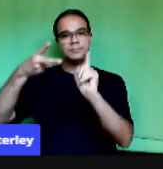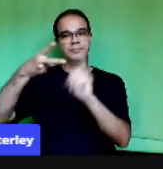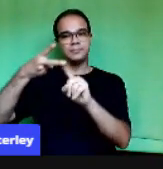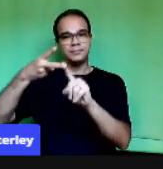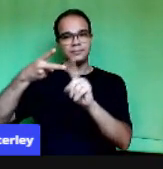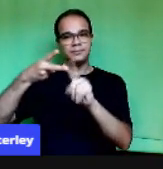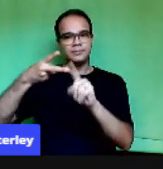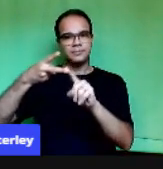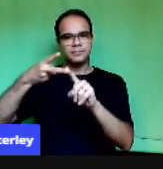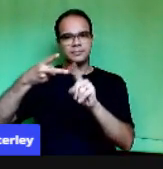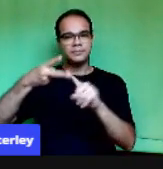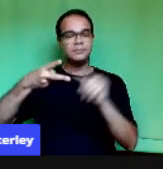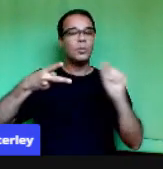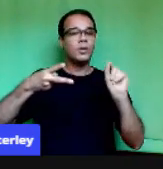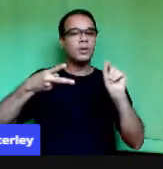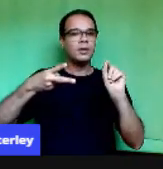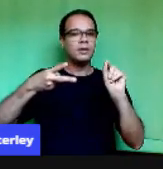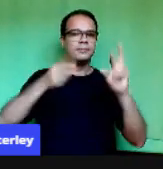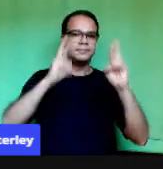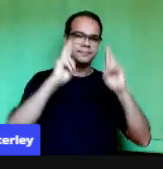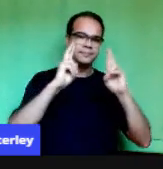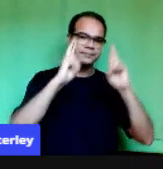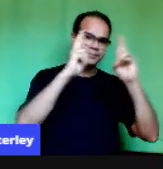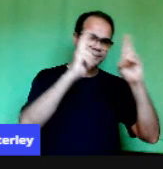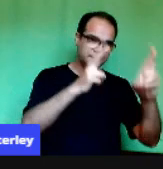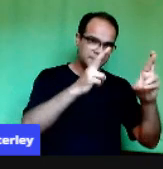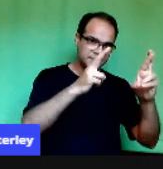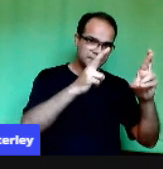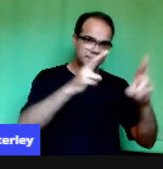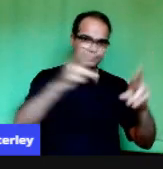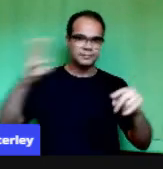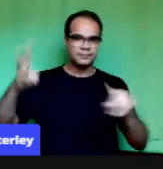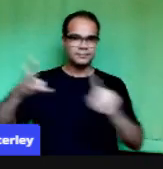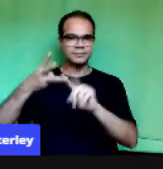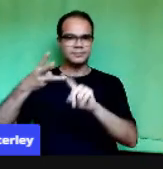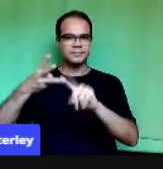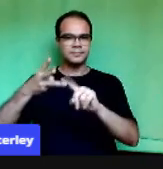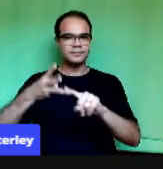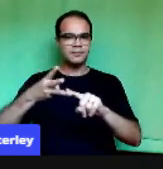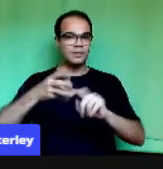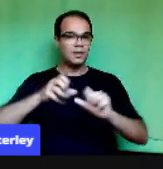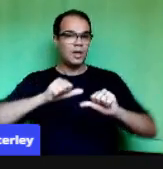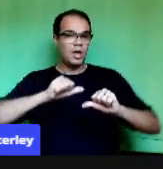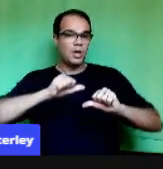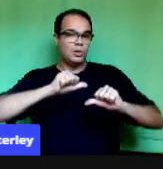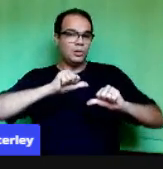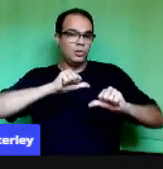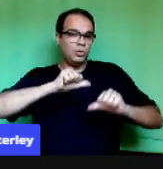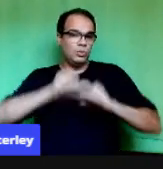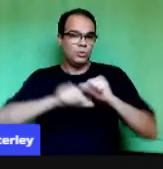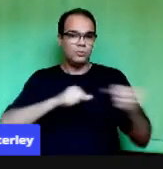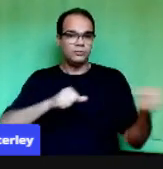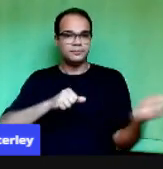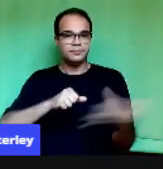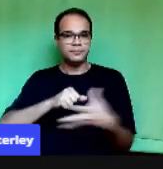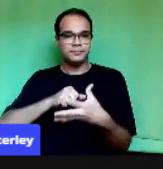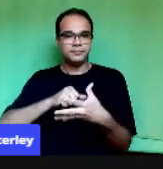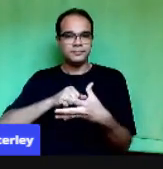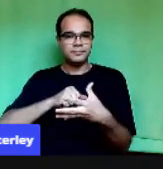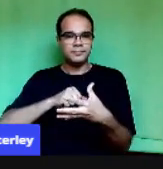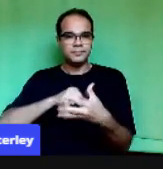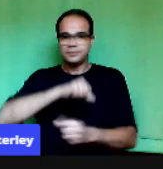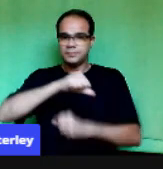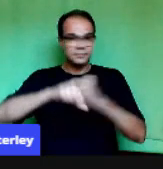atenciosa. O terceiro é aprender a lidar com a nova realidade. Olha que importante. Nós temos que aprender a lidar com tudo isso,